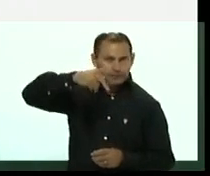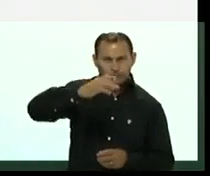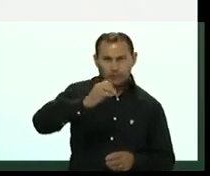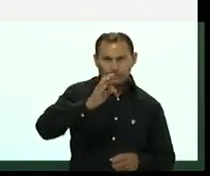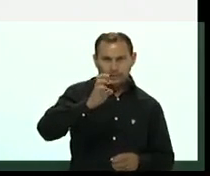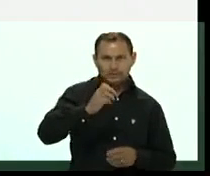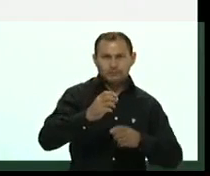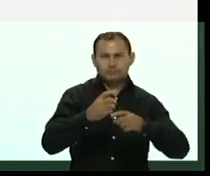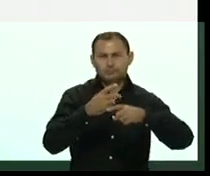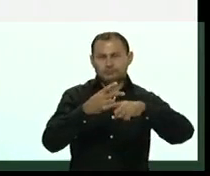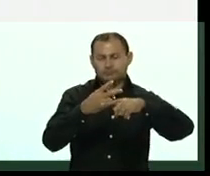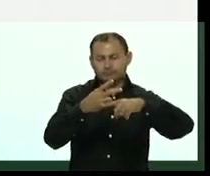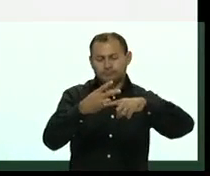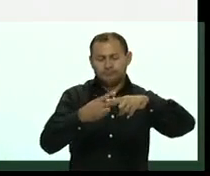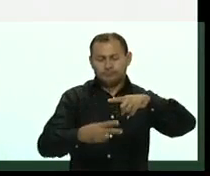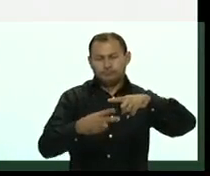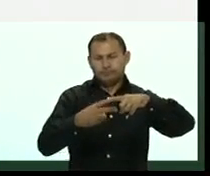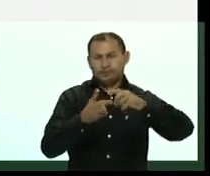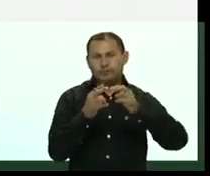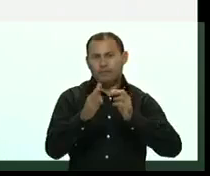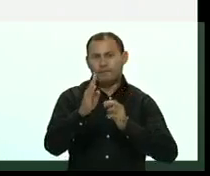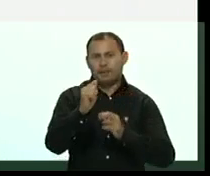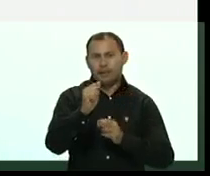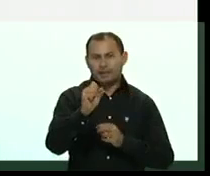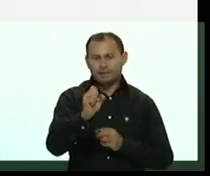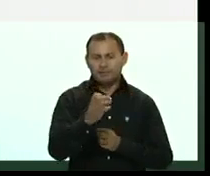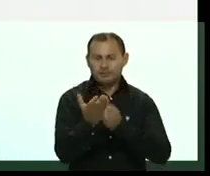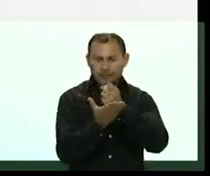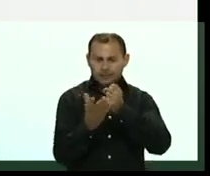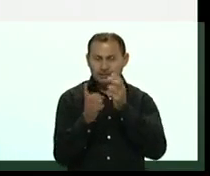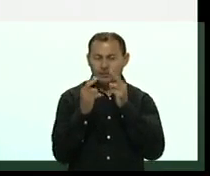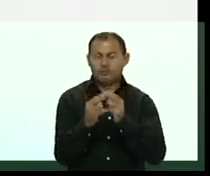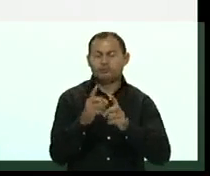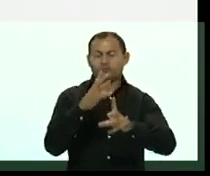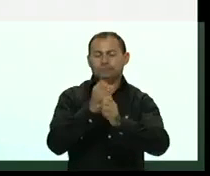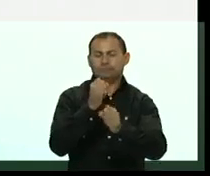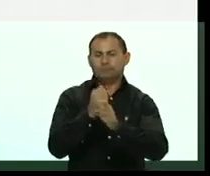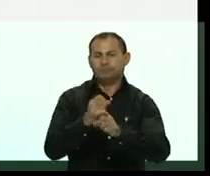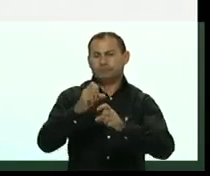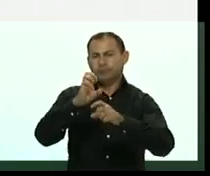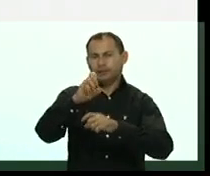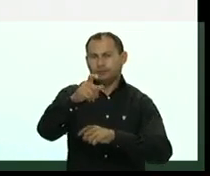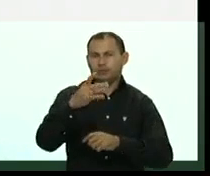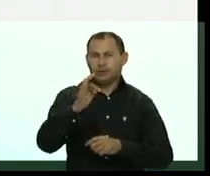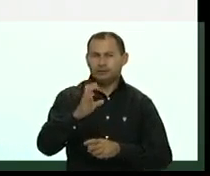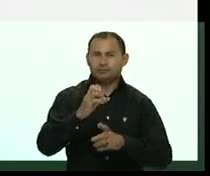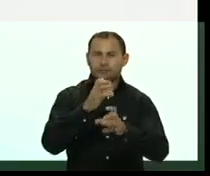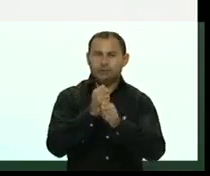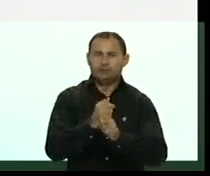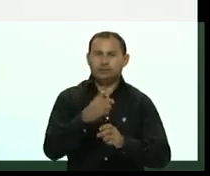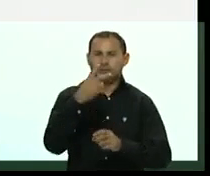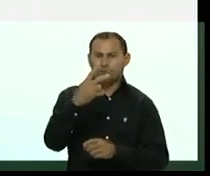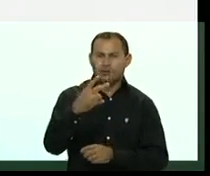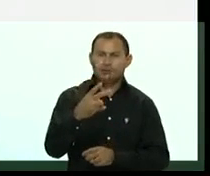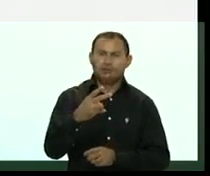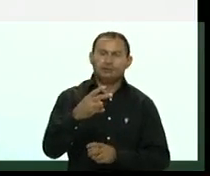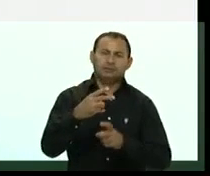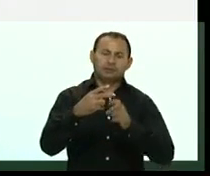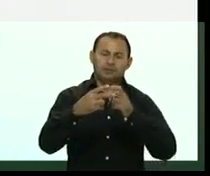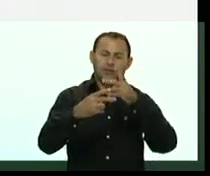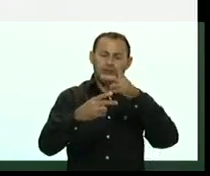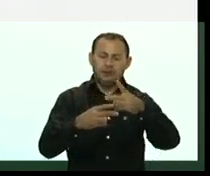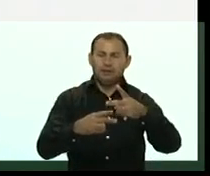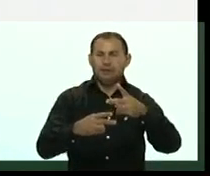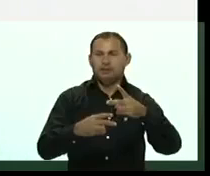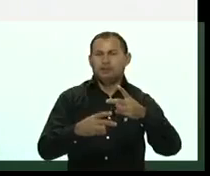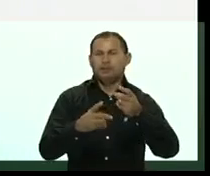Bases iguais, eu copio a minha base e somo os meus expoentes. Então, eu posso escrever isso como sendo 2 elevado ao